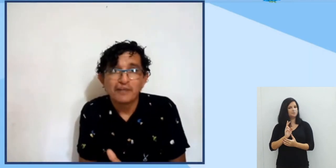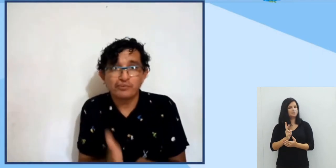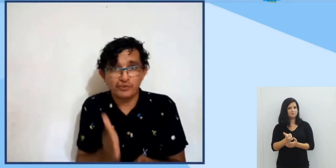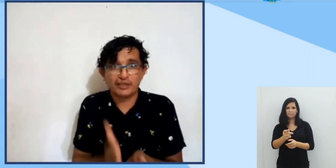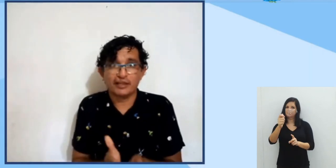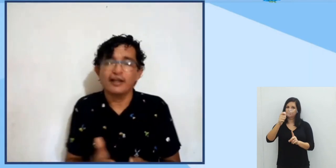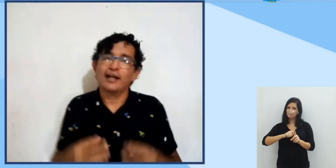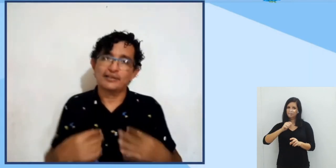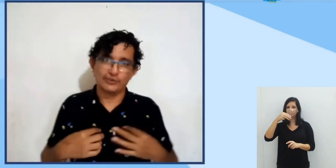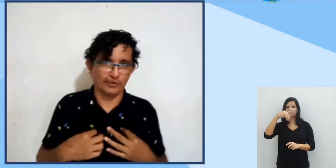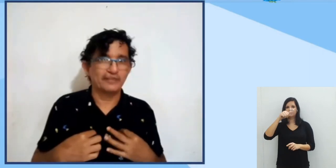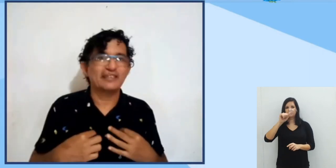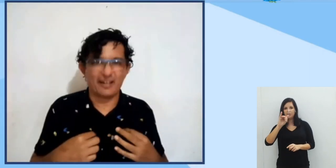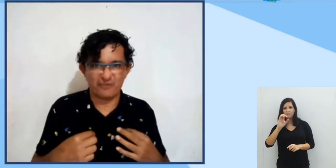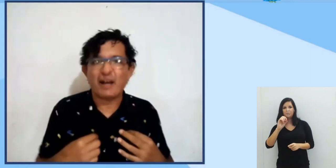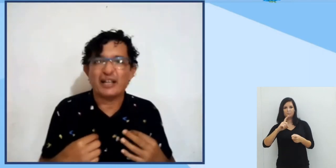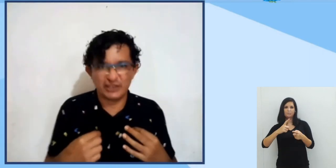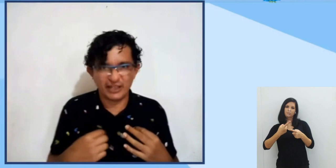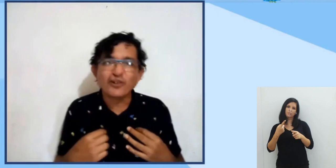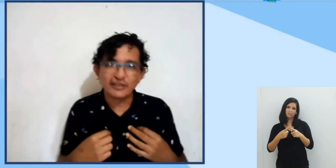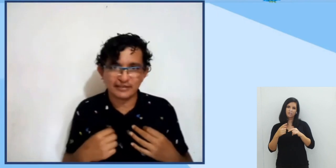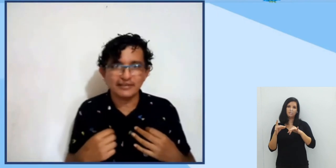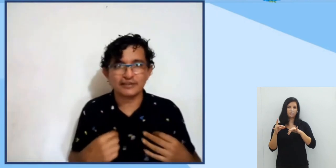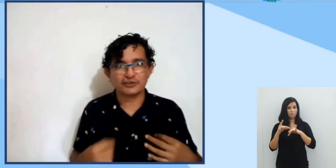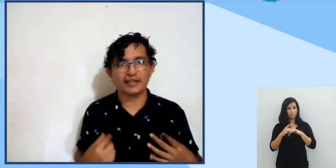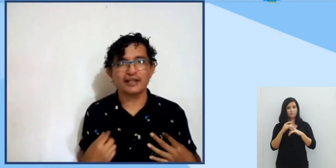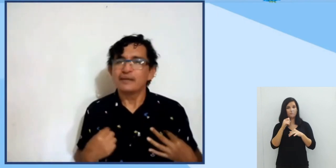maio, porque as noivas estavam mais